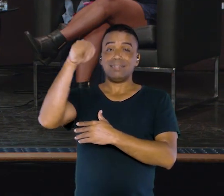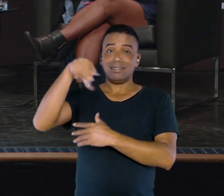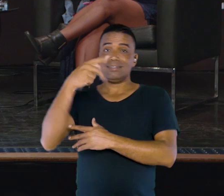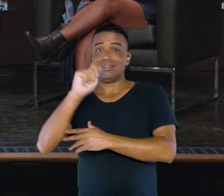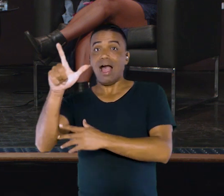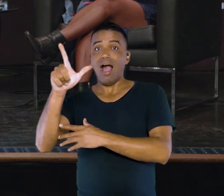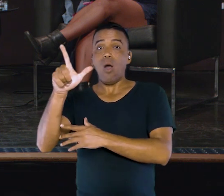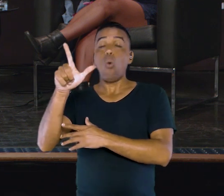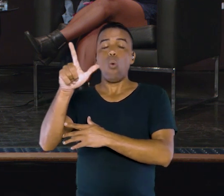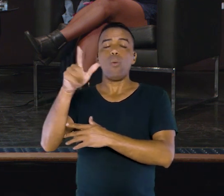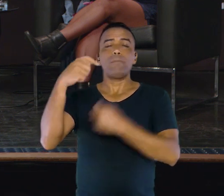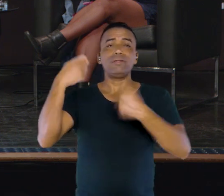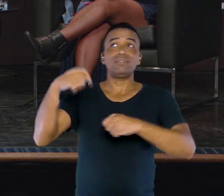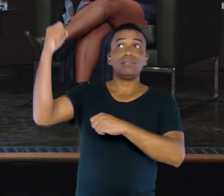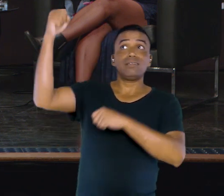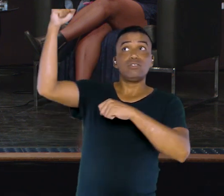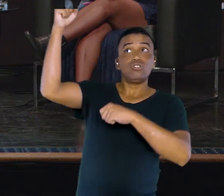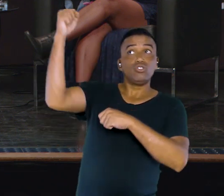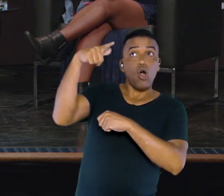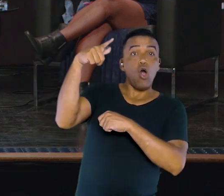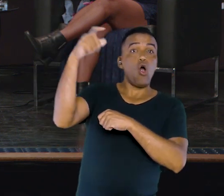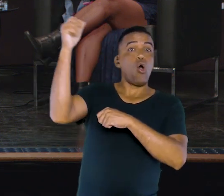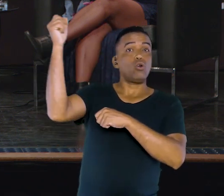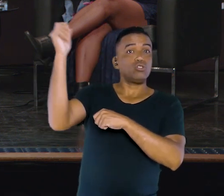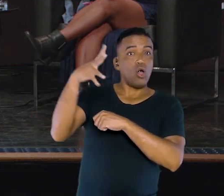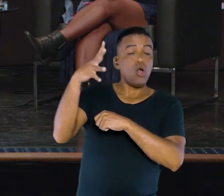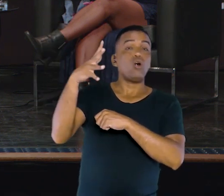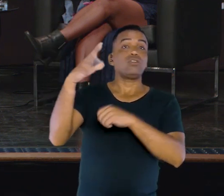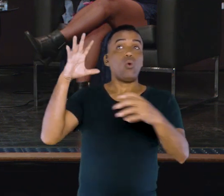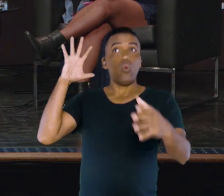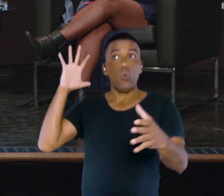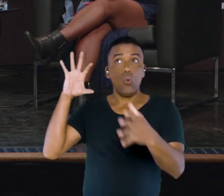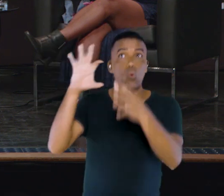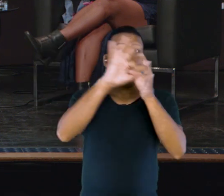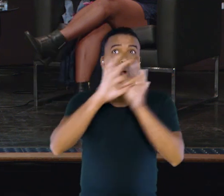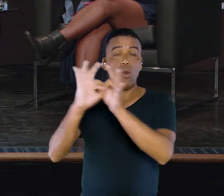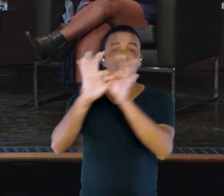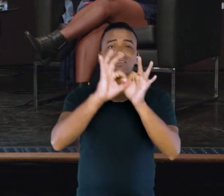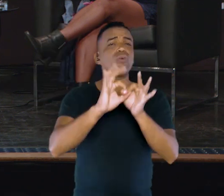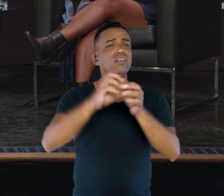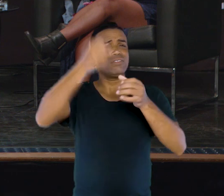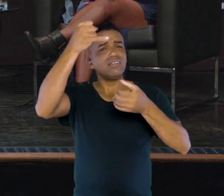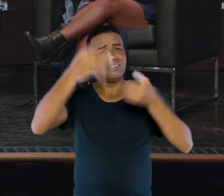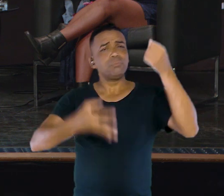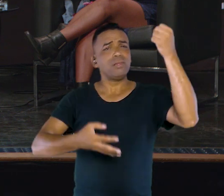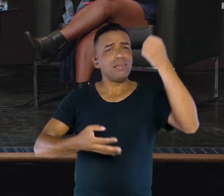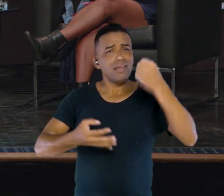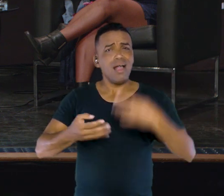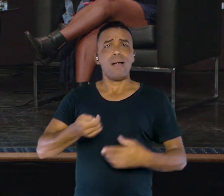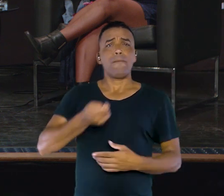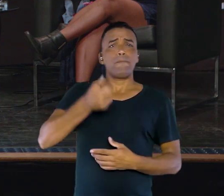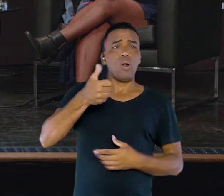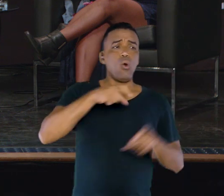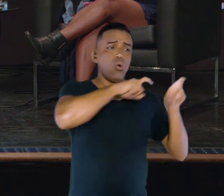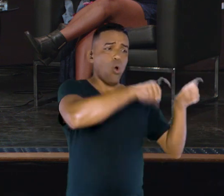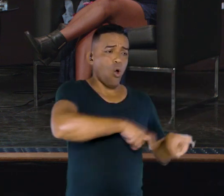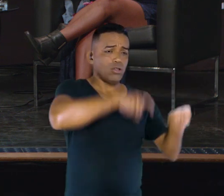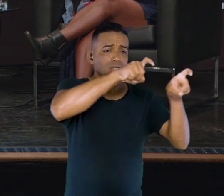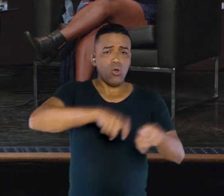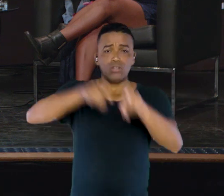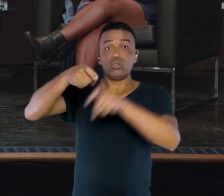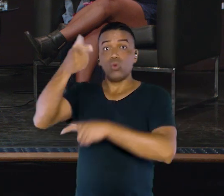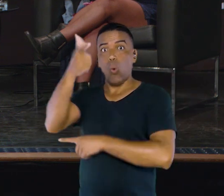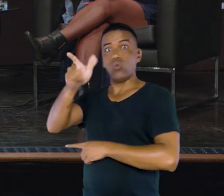o quanto que é possível também essa interconexão, né? Então, eu queria muito te escutar um pouquinho sobre essas outras